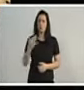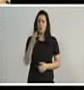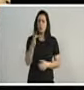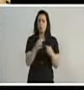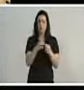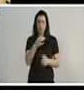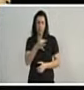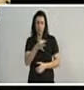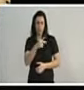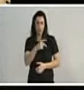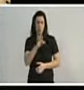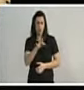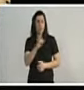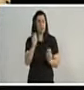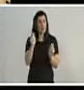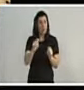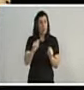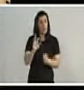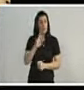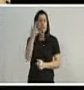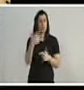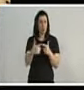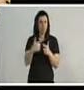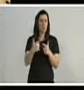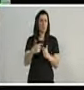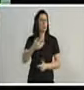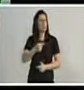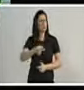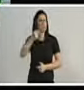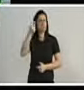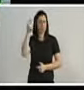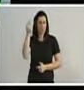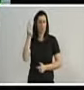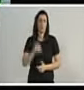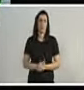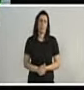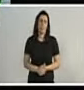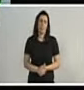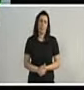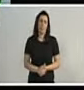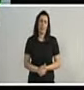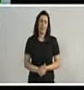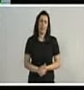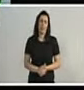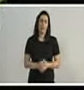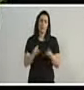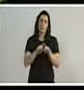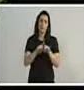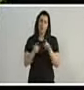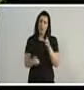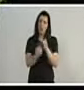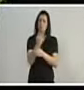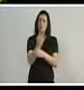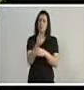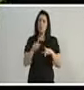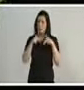está sendo possível a solução desse antigo problema vereador wanderley como foi possível a construção que algumas